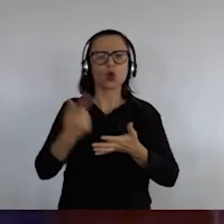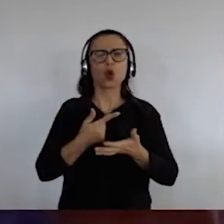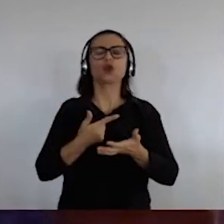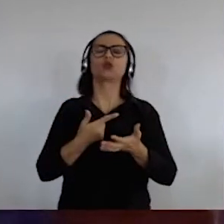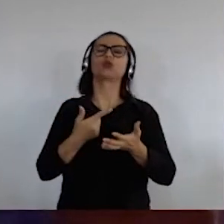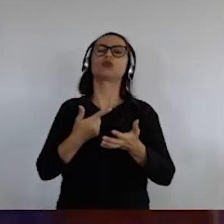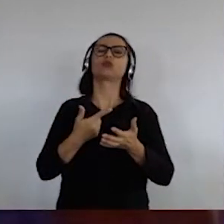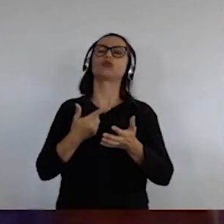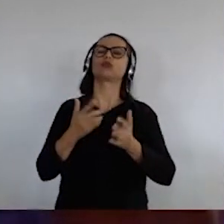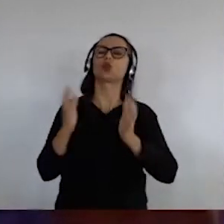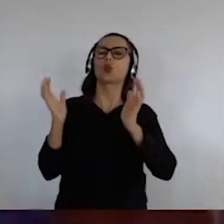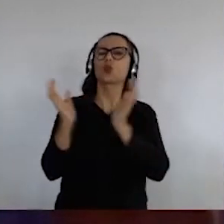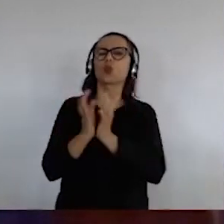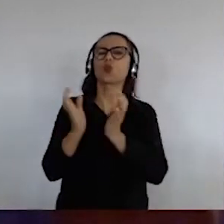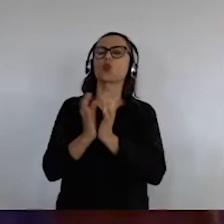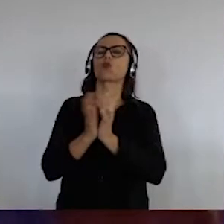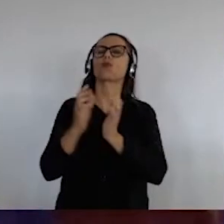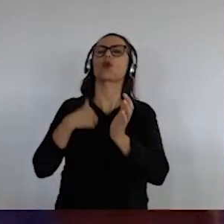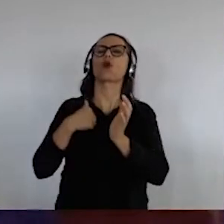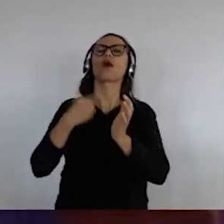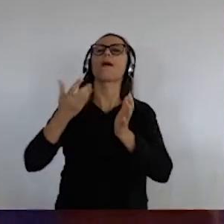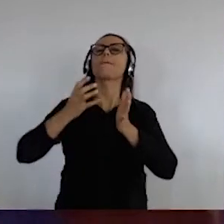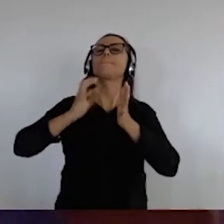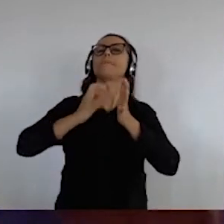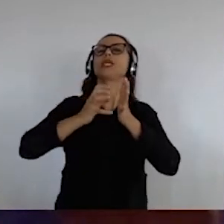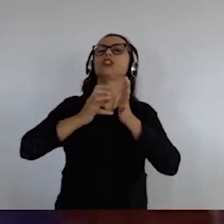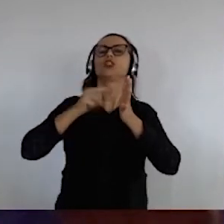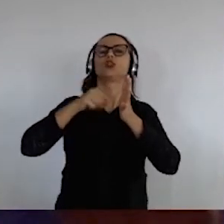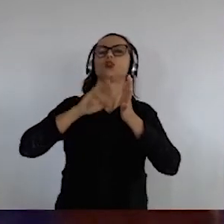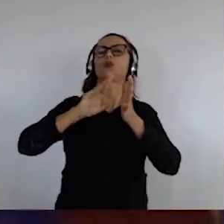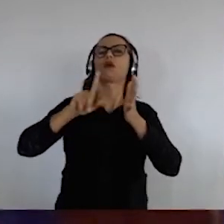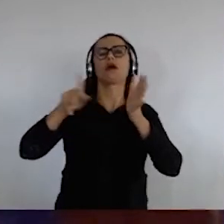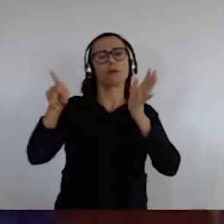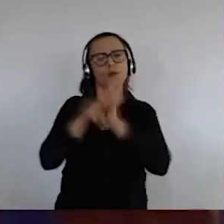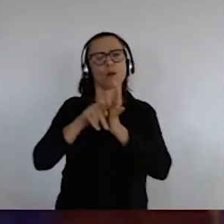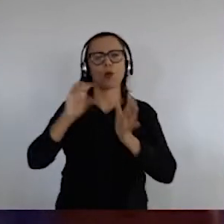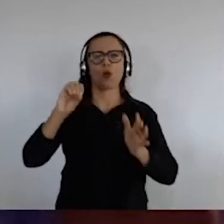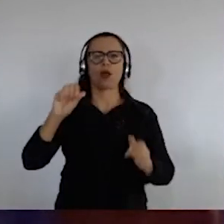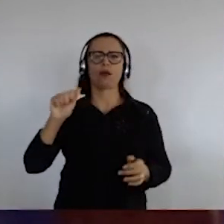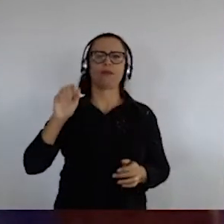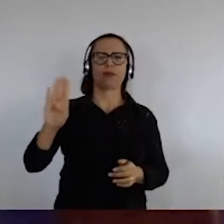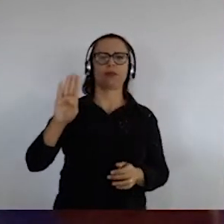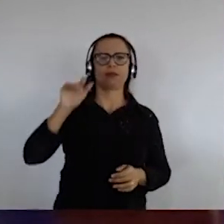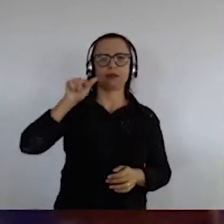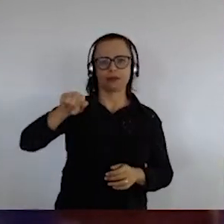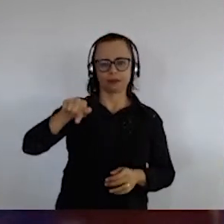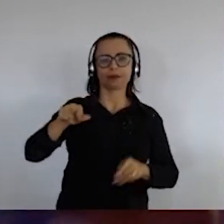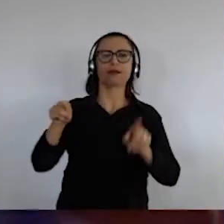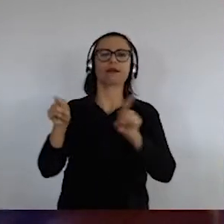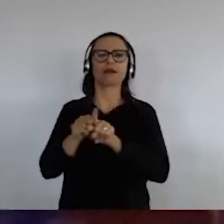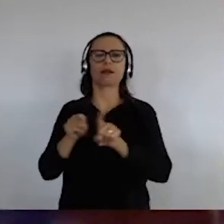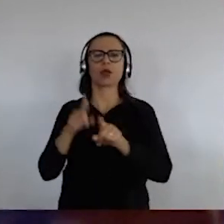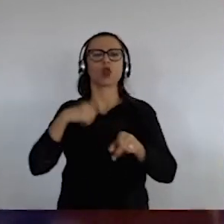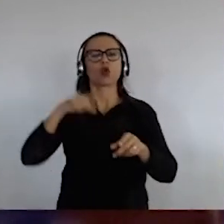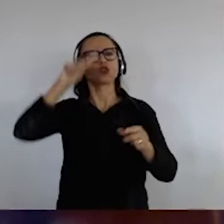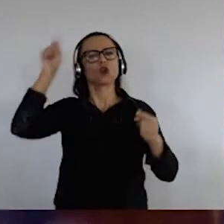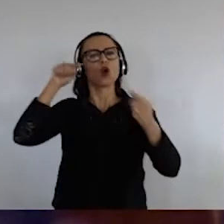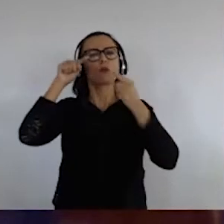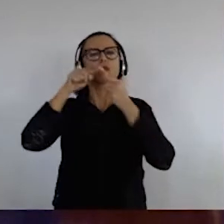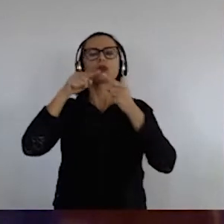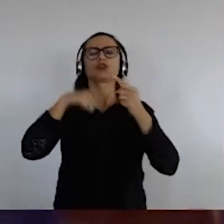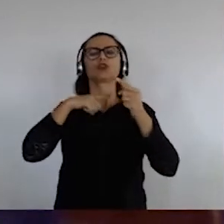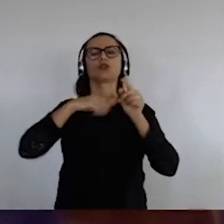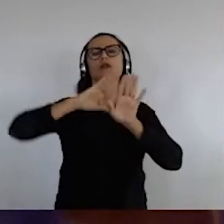enquanto dirigentes da instituição, é a OAB, e a nossa ideologia, a Constituição Federal. E